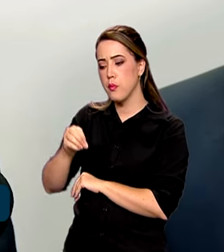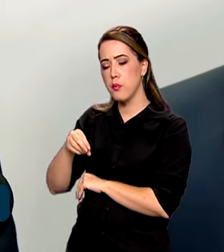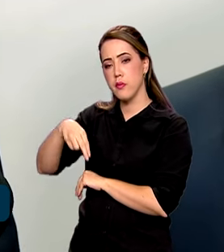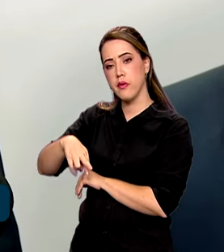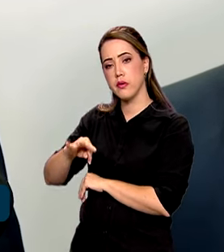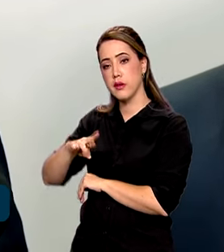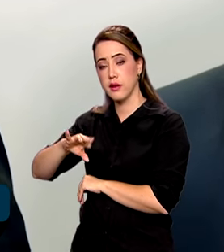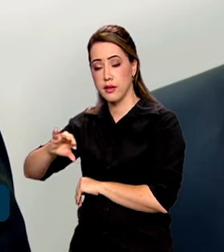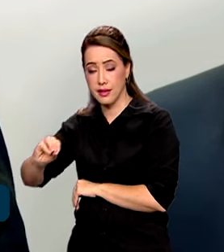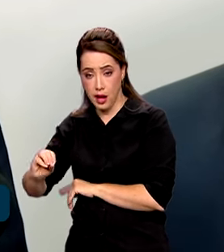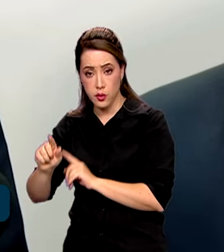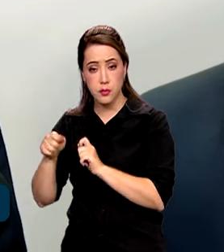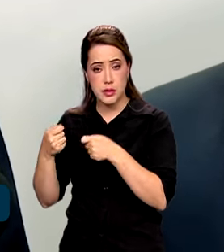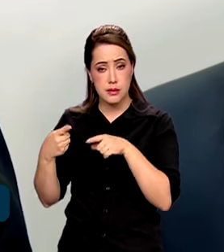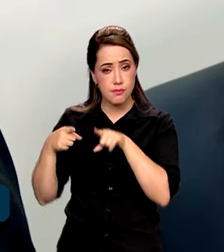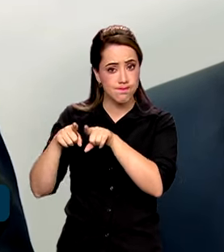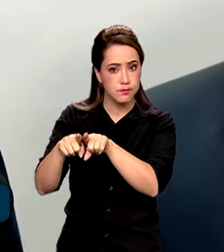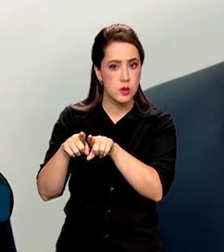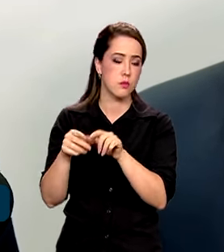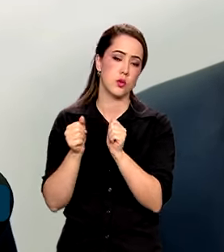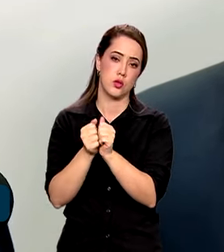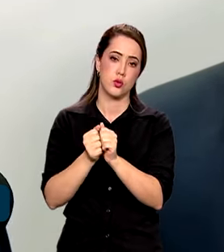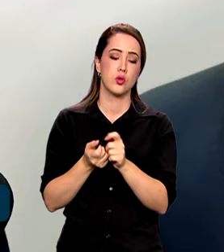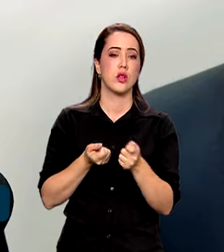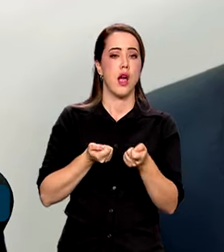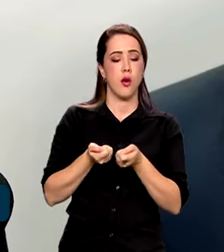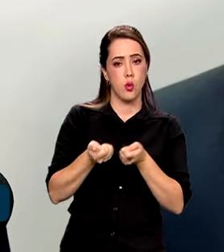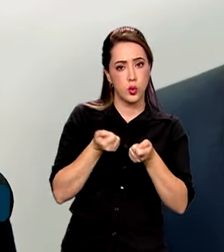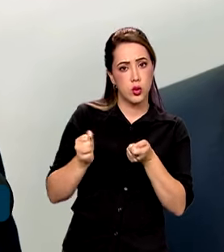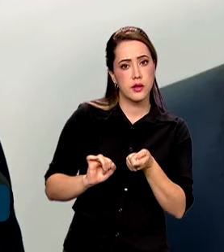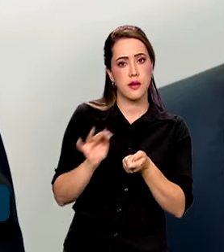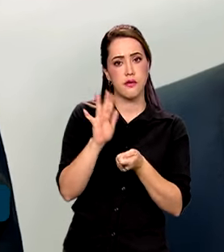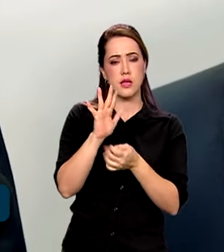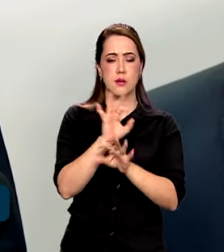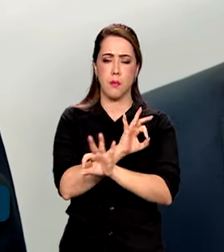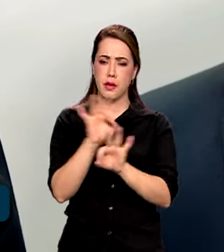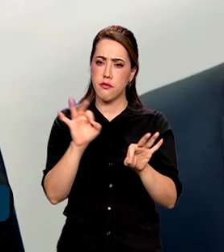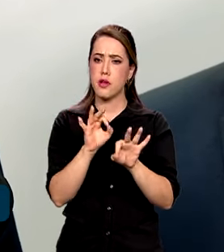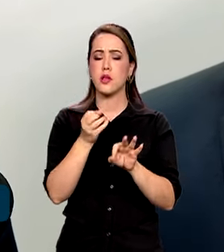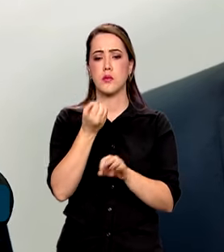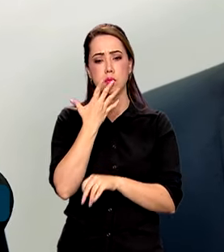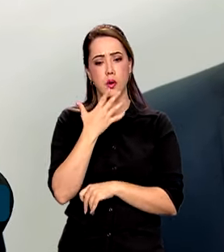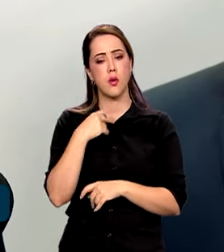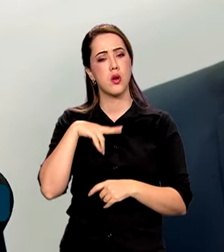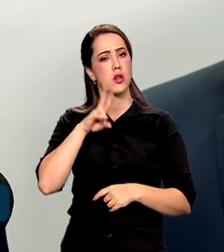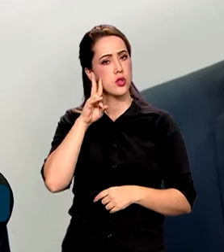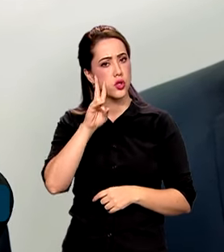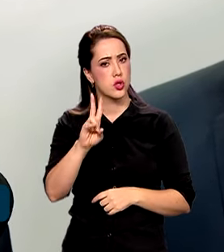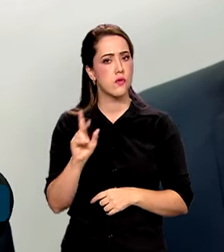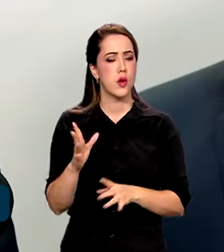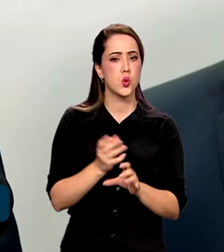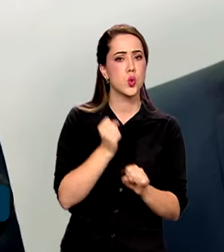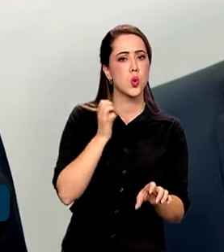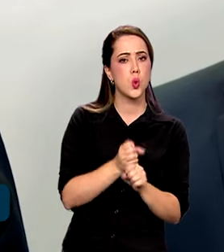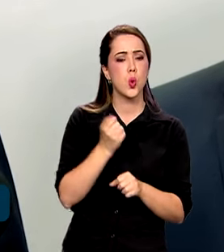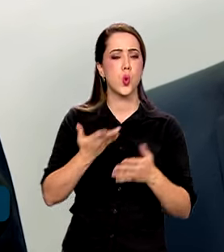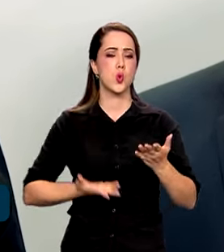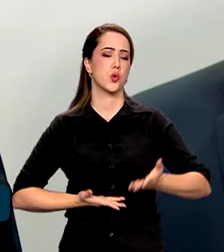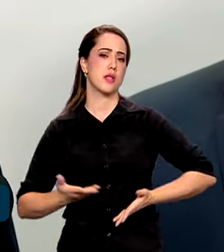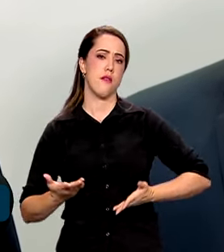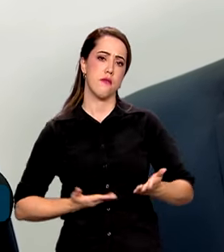dias melhores. A inflação está muito controlada, inclusive os núcleos, serviço, alimento, tudo